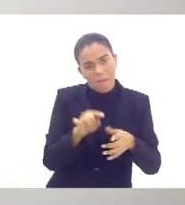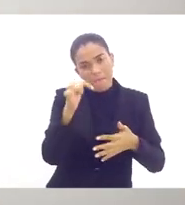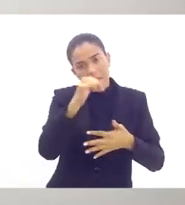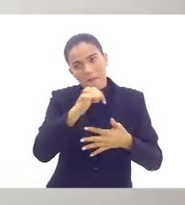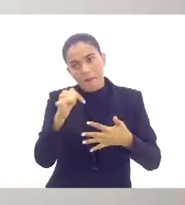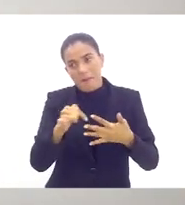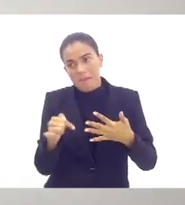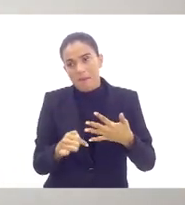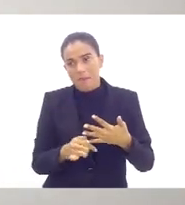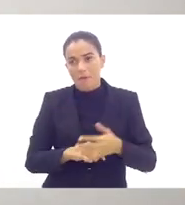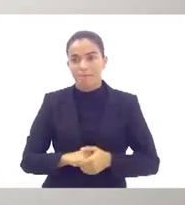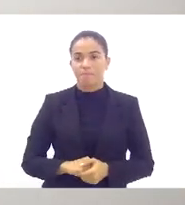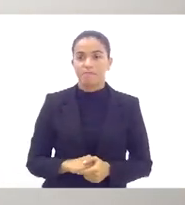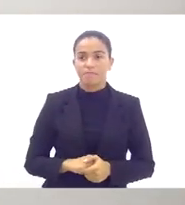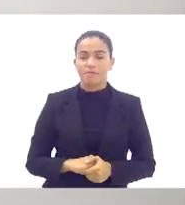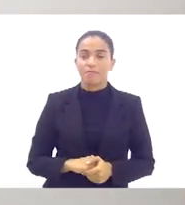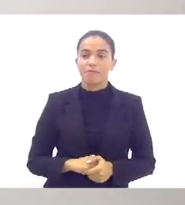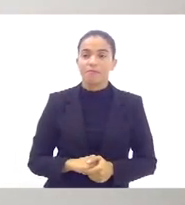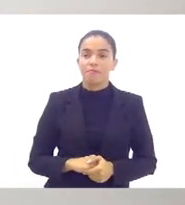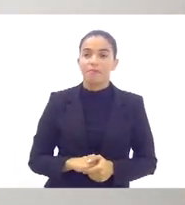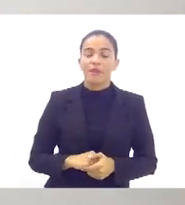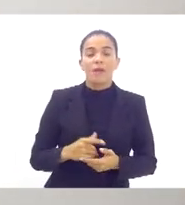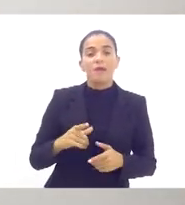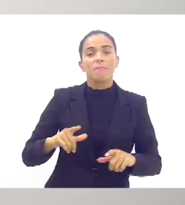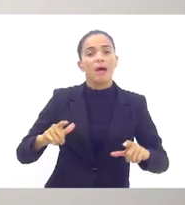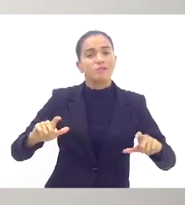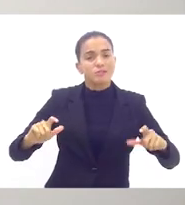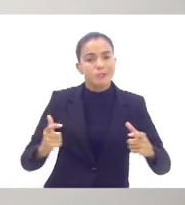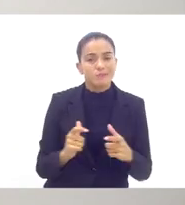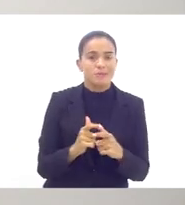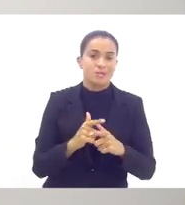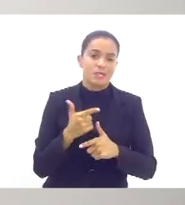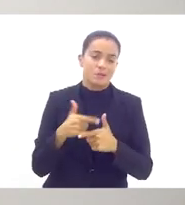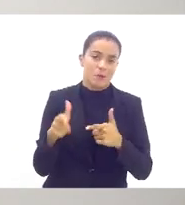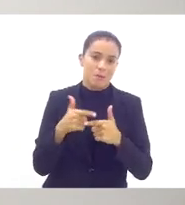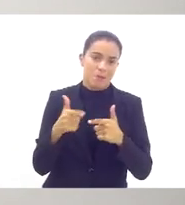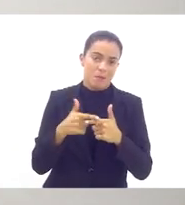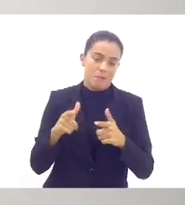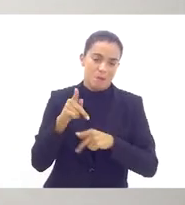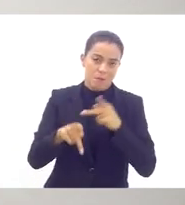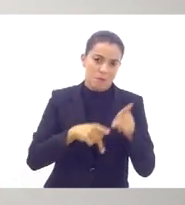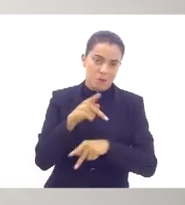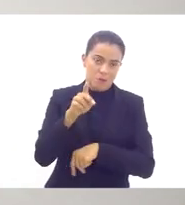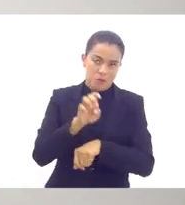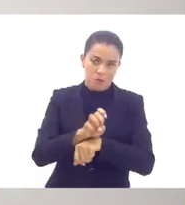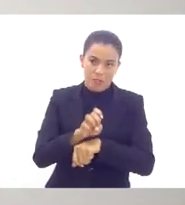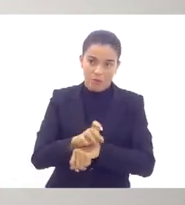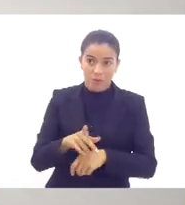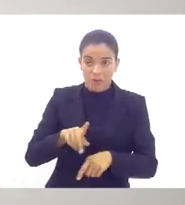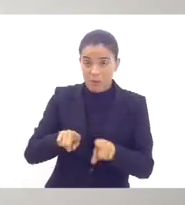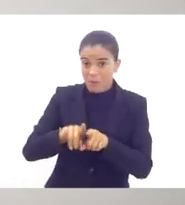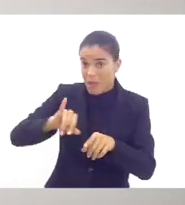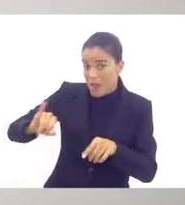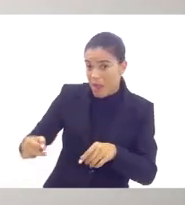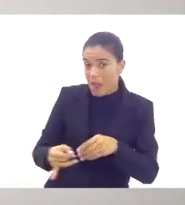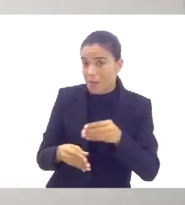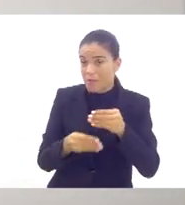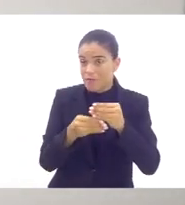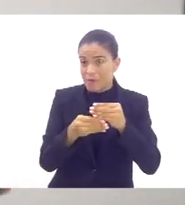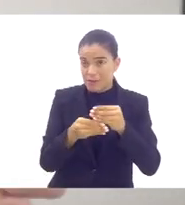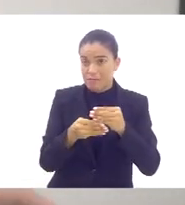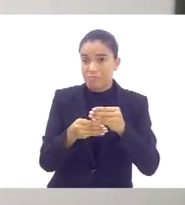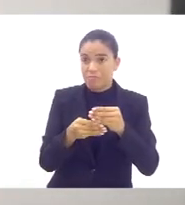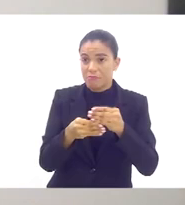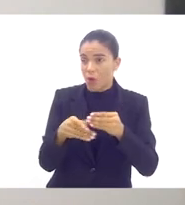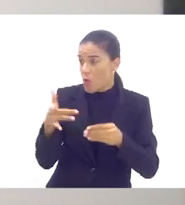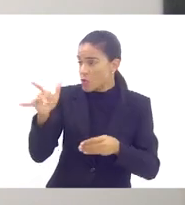Cefaz, para que possamos realmente, né, minimizar esse problema para a população do Estado do Rio de Janeiro. Eu aproveitaria e gostaria de abrir a palavra para